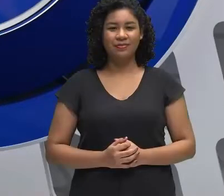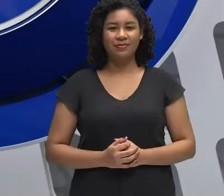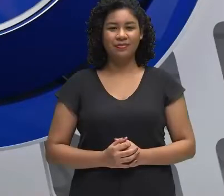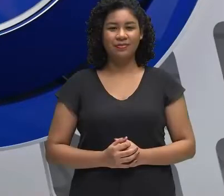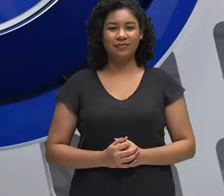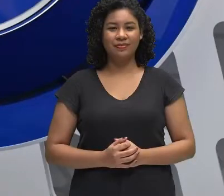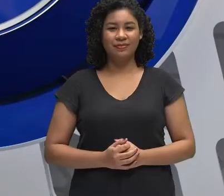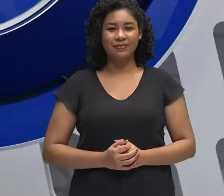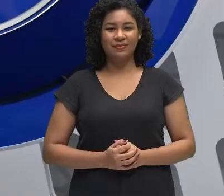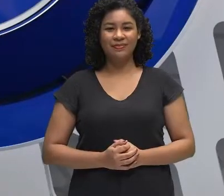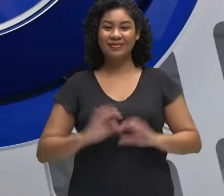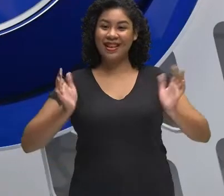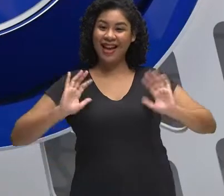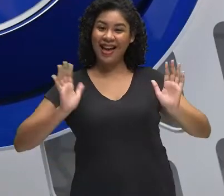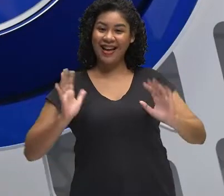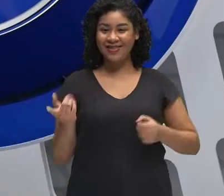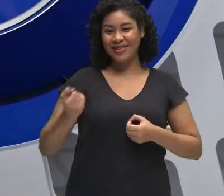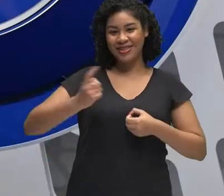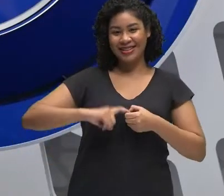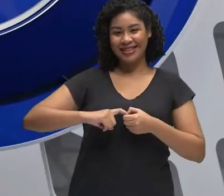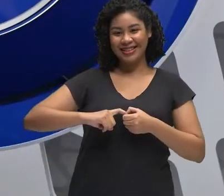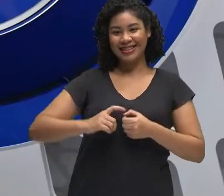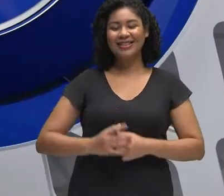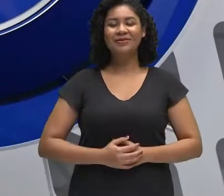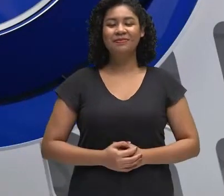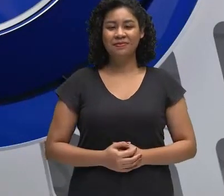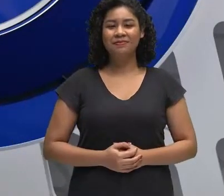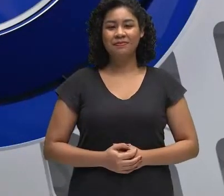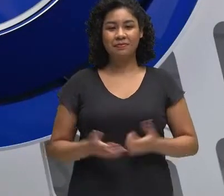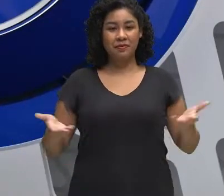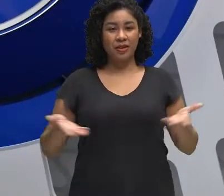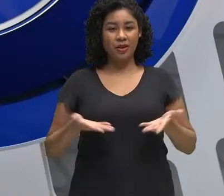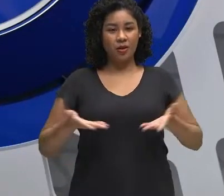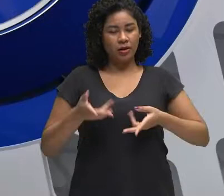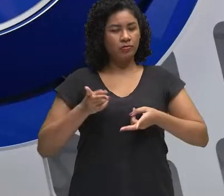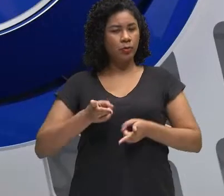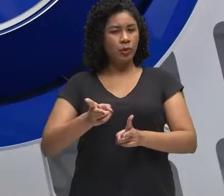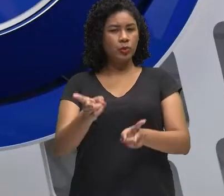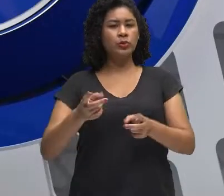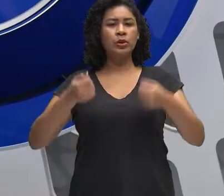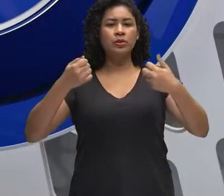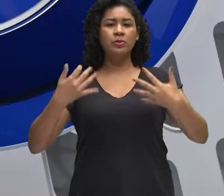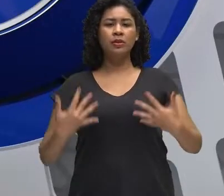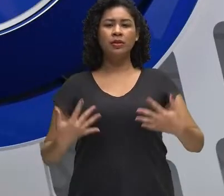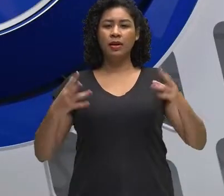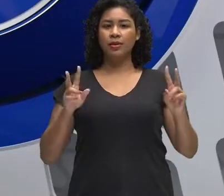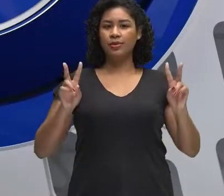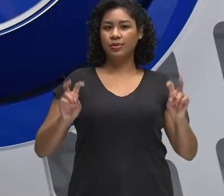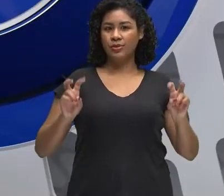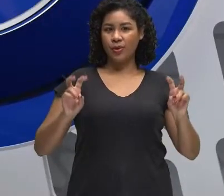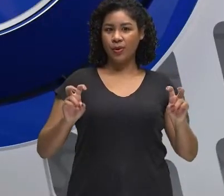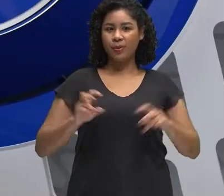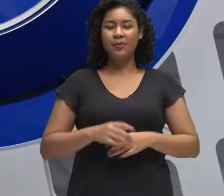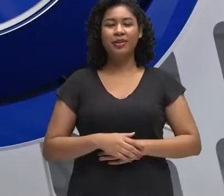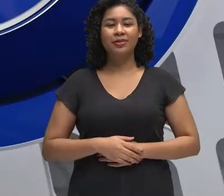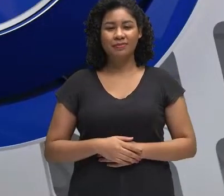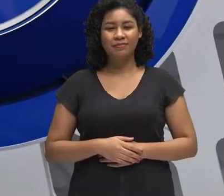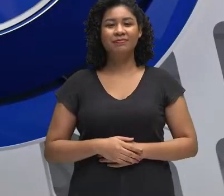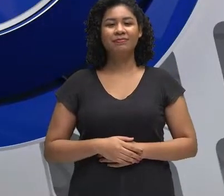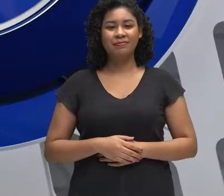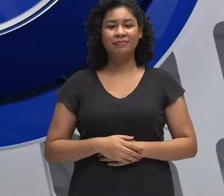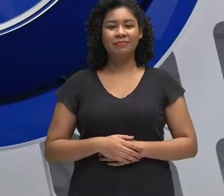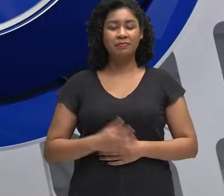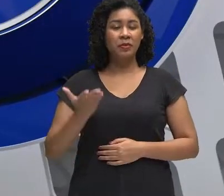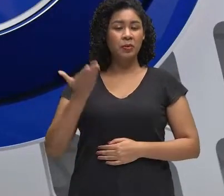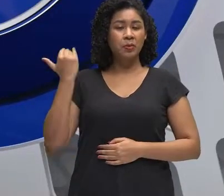Hi again! Voltei! Bom, gente, nós vamos continuar falando sobre o assunto de hoje, que é o Simple Past, o